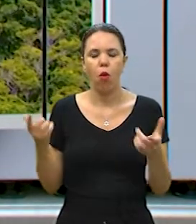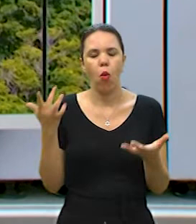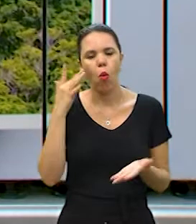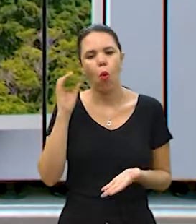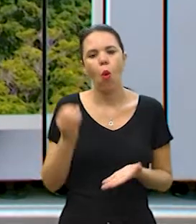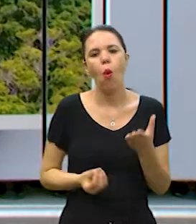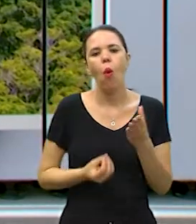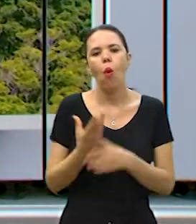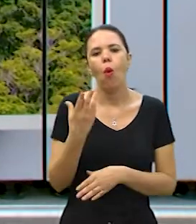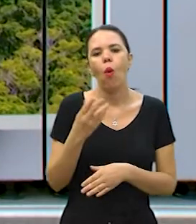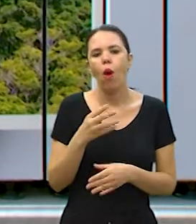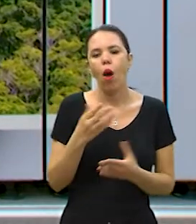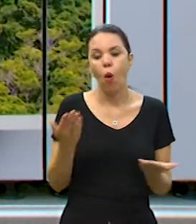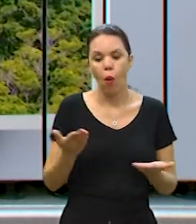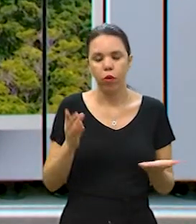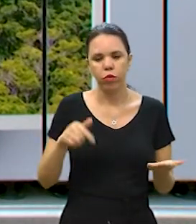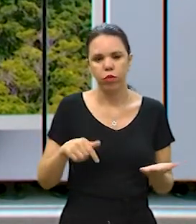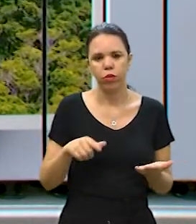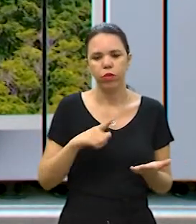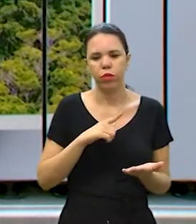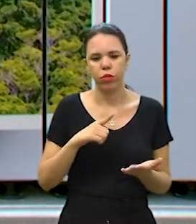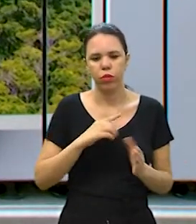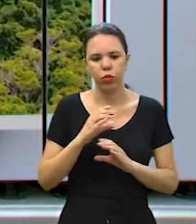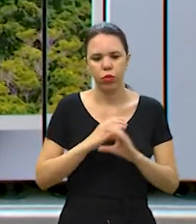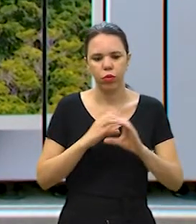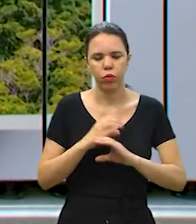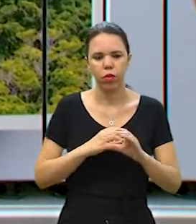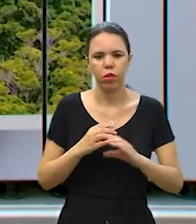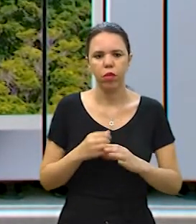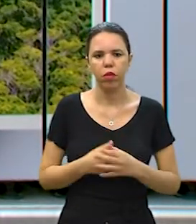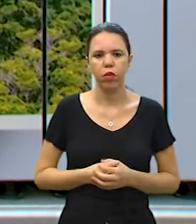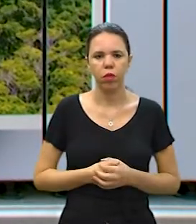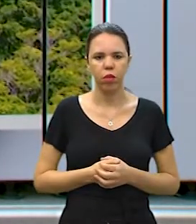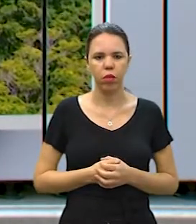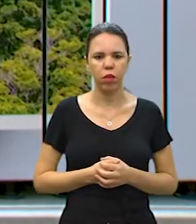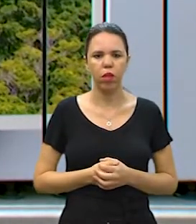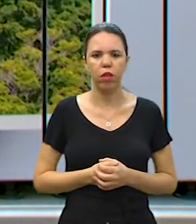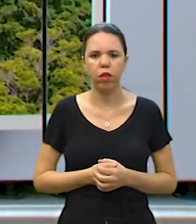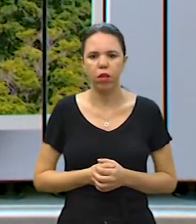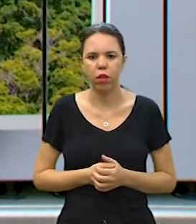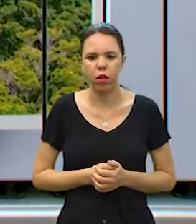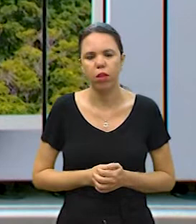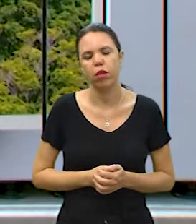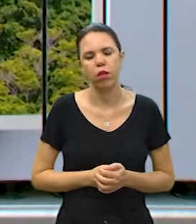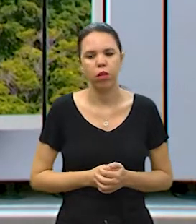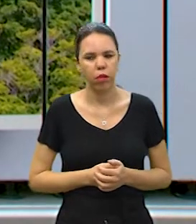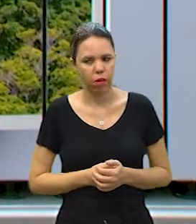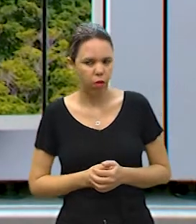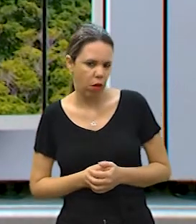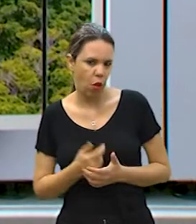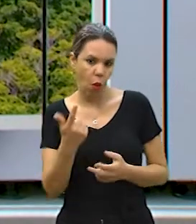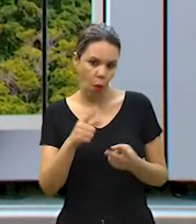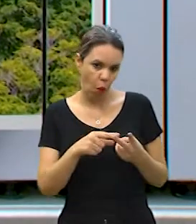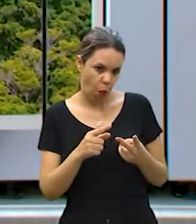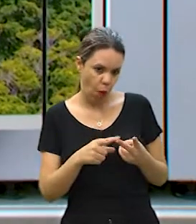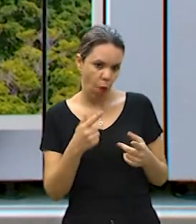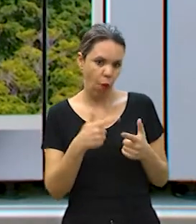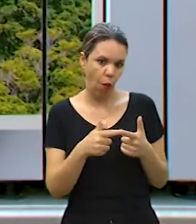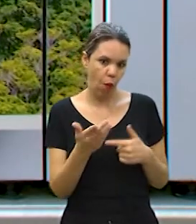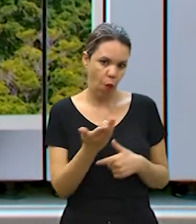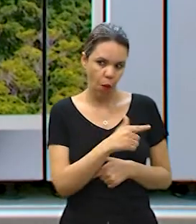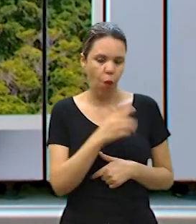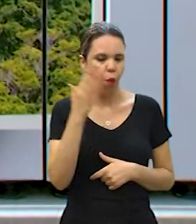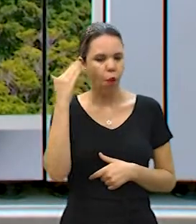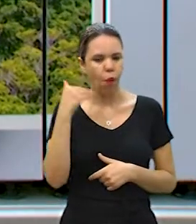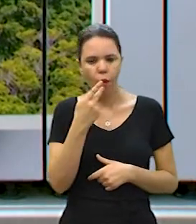como isso encontra-se hoje, se houve concursos para o poupa-tempo. Essa é uma questão. A outra questão é